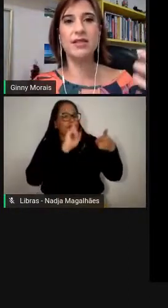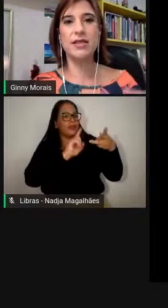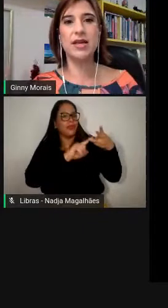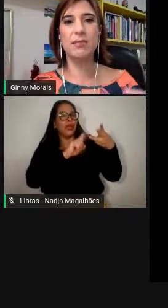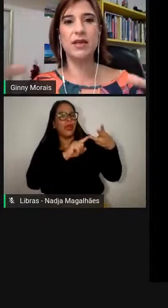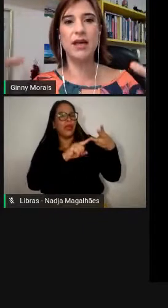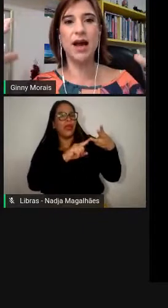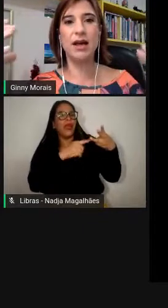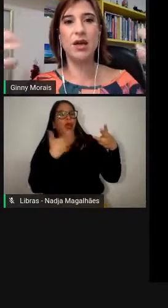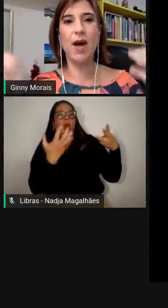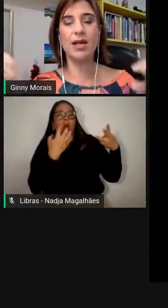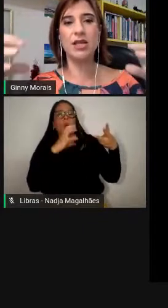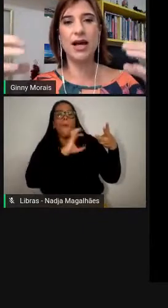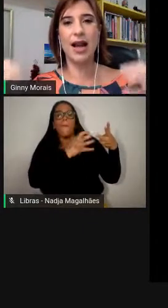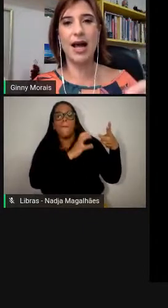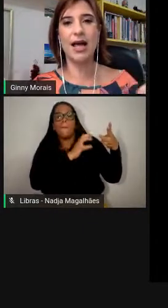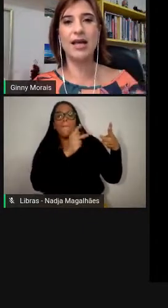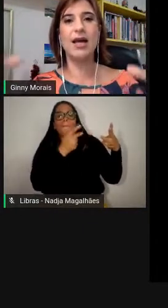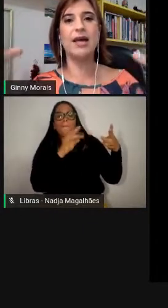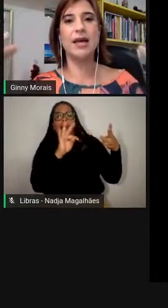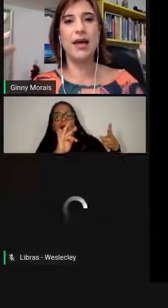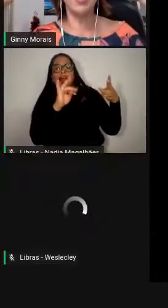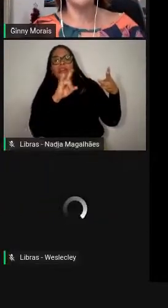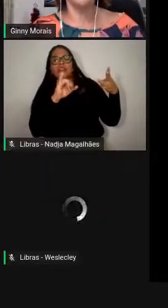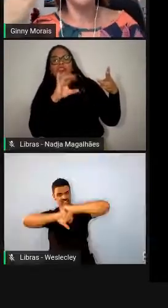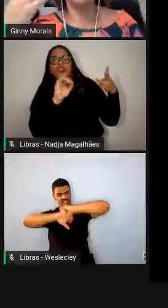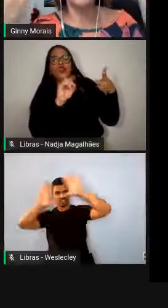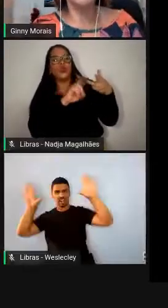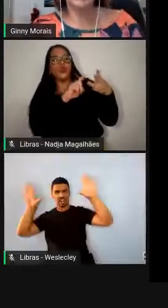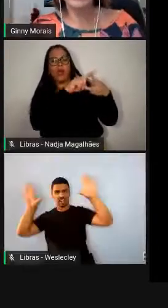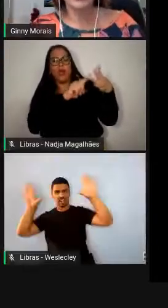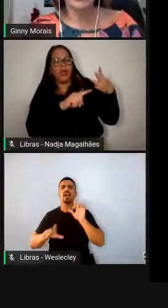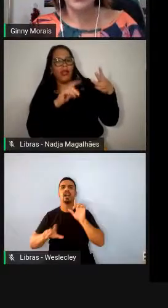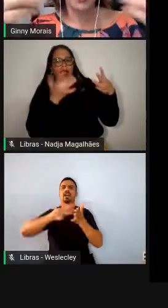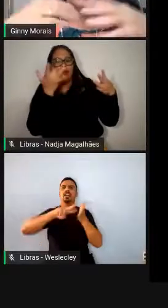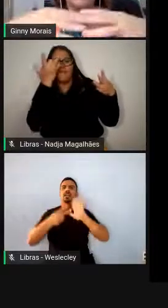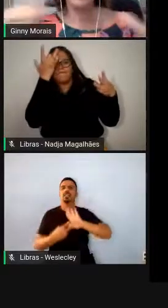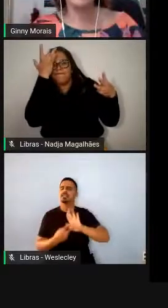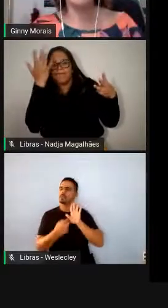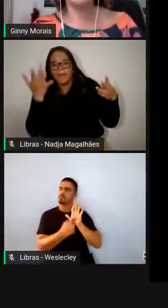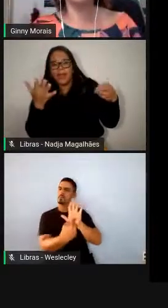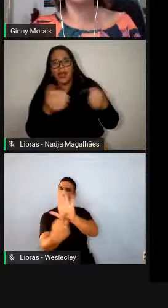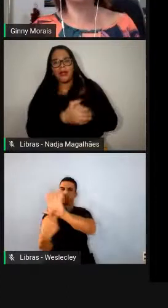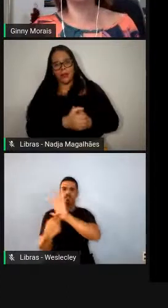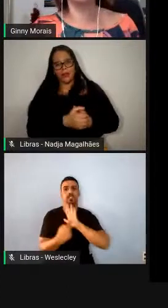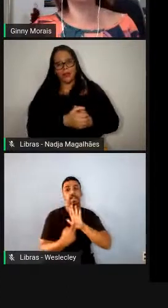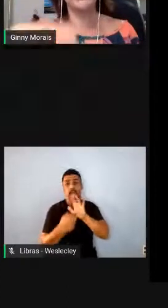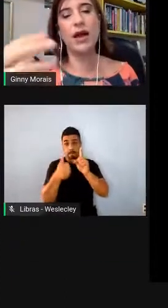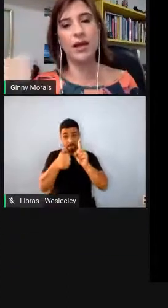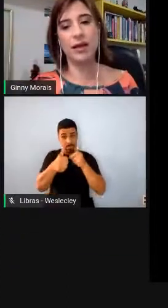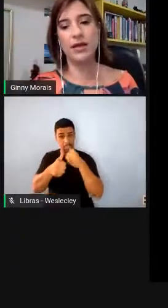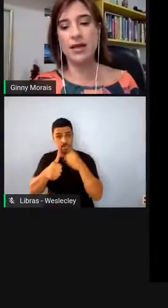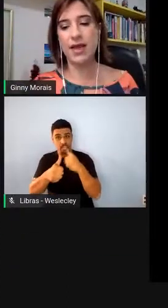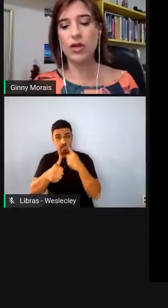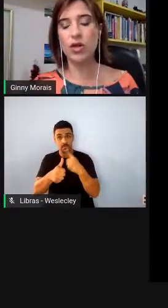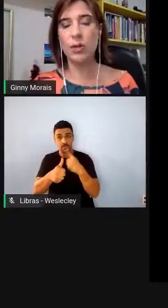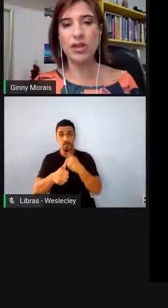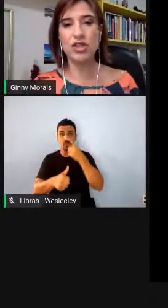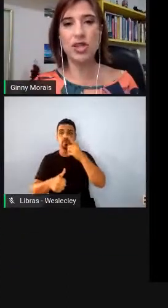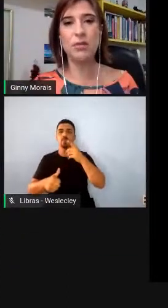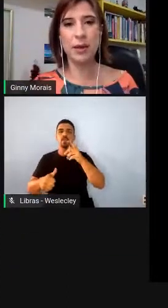isso não quer dizer que a linguagem clara, que é entendida no primeiro momento pela população, ela